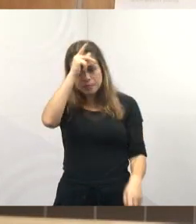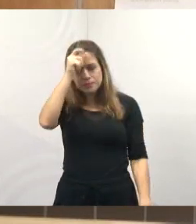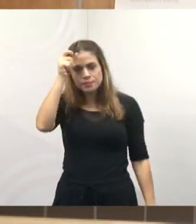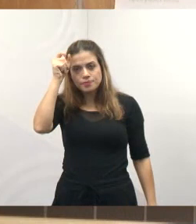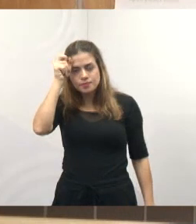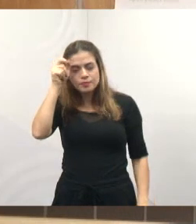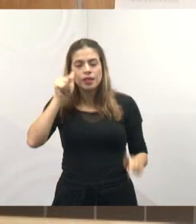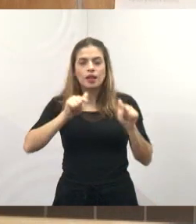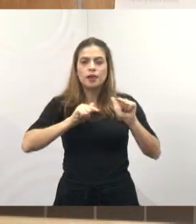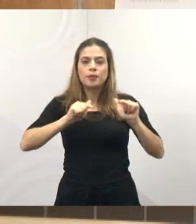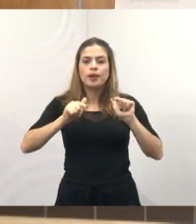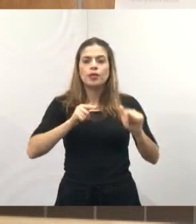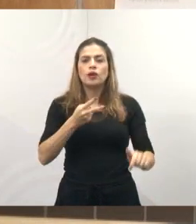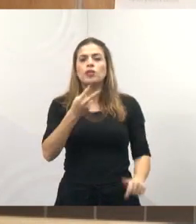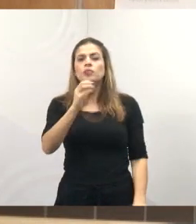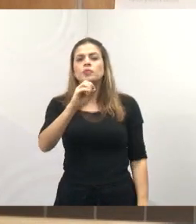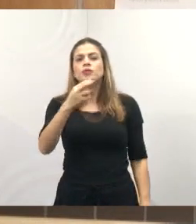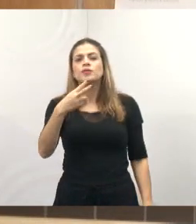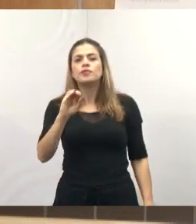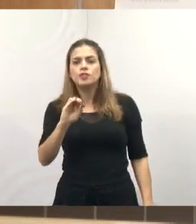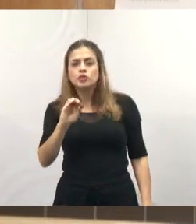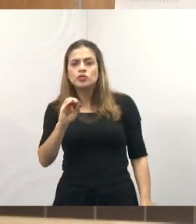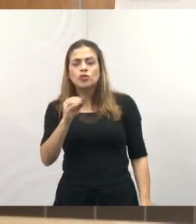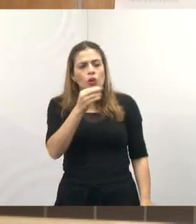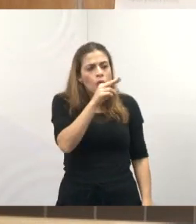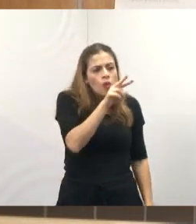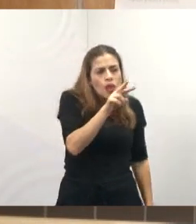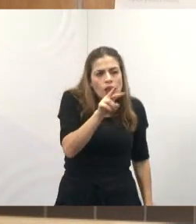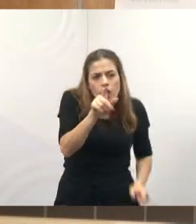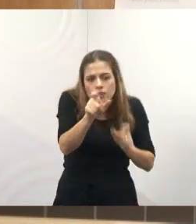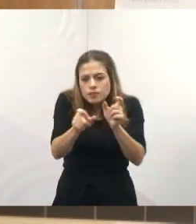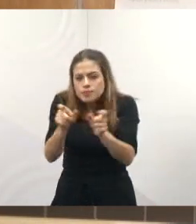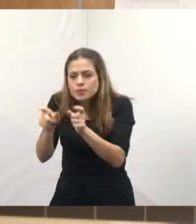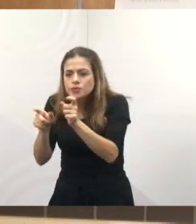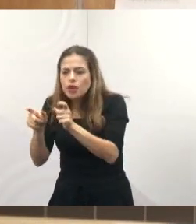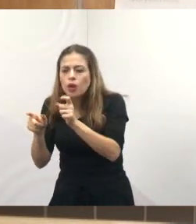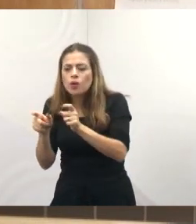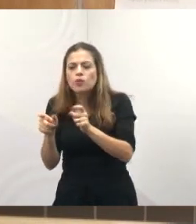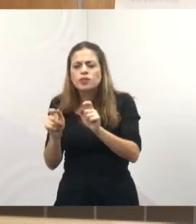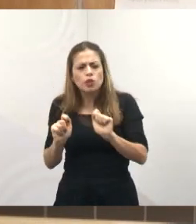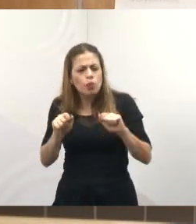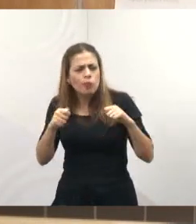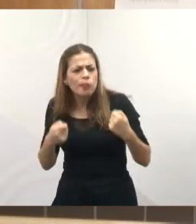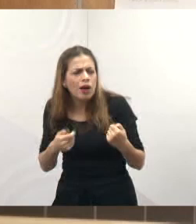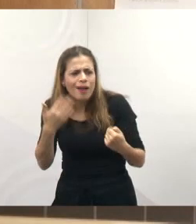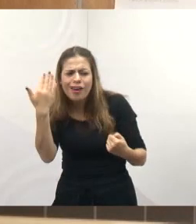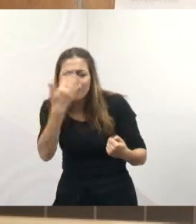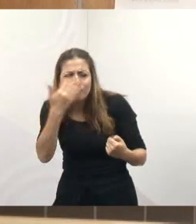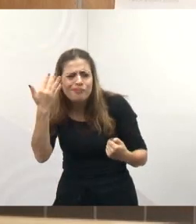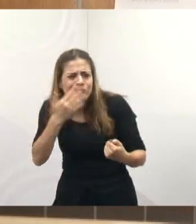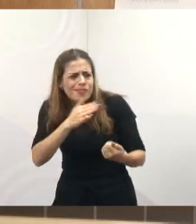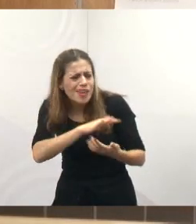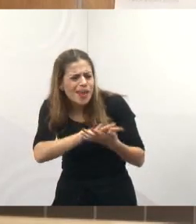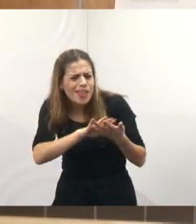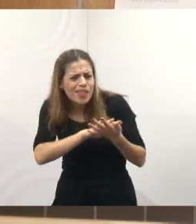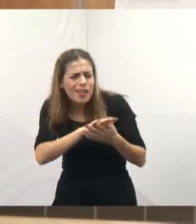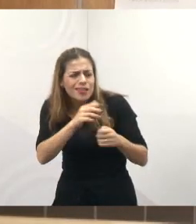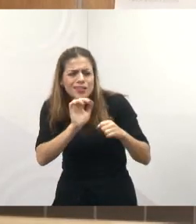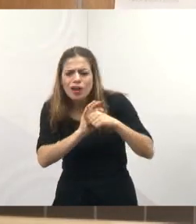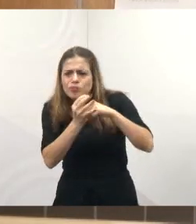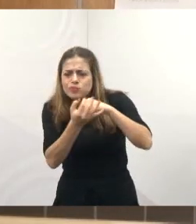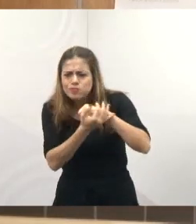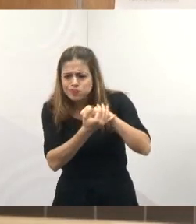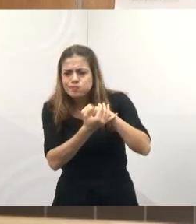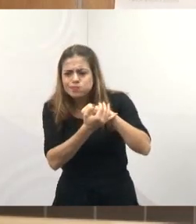2020, olhando para as pessoas, enfrentando uma coisa que era invisível. Como foi falado aqui, a saúde,